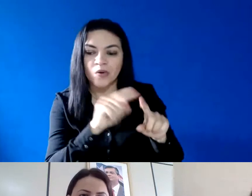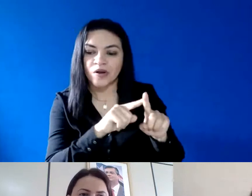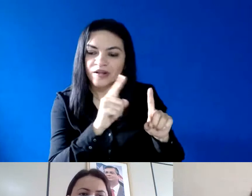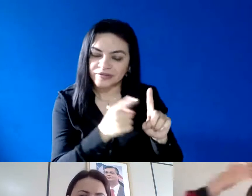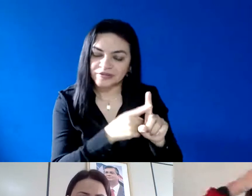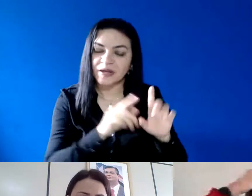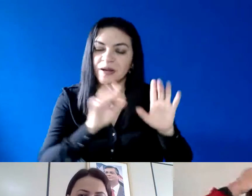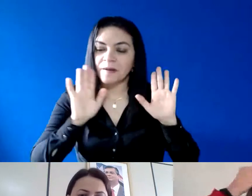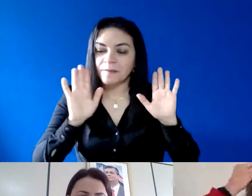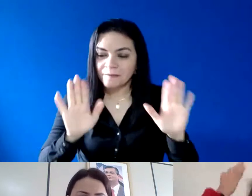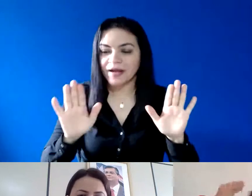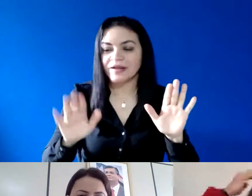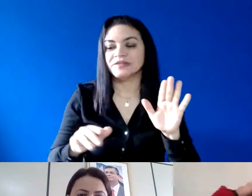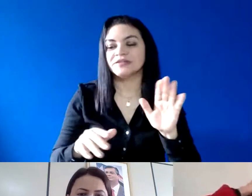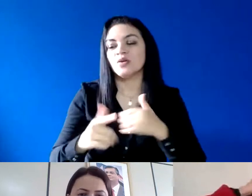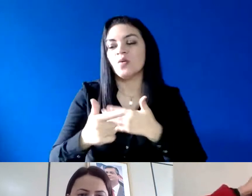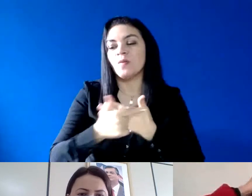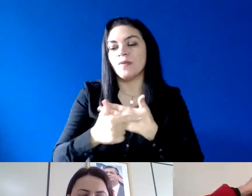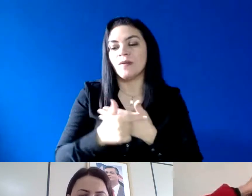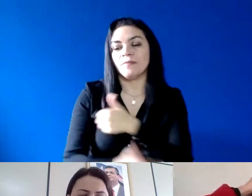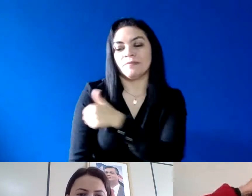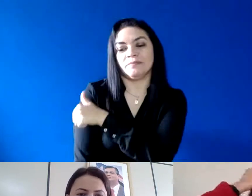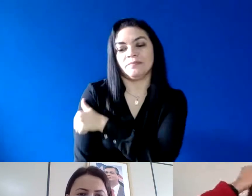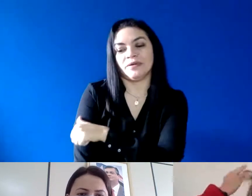enfermagem nesse processo como um todo.